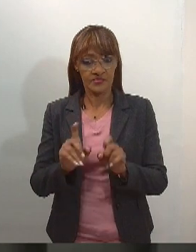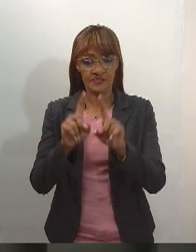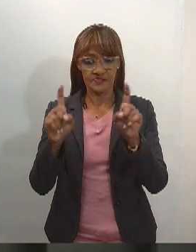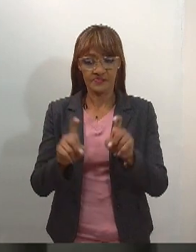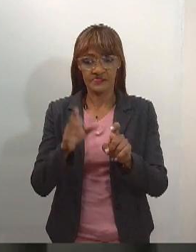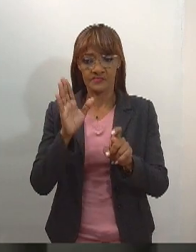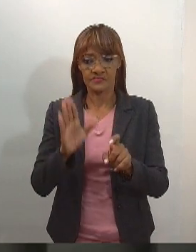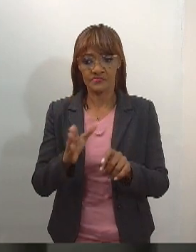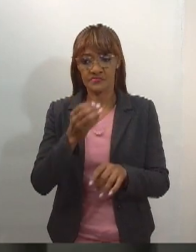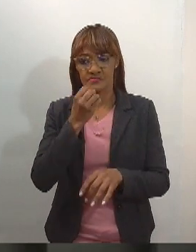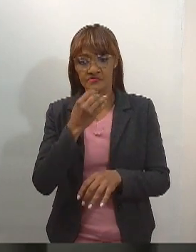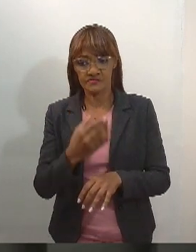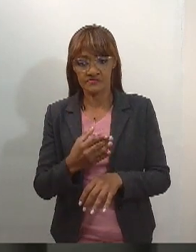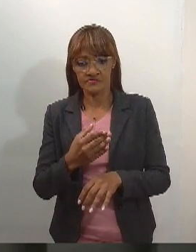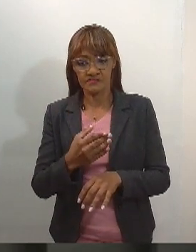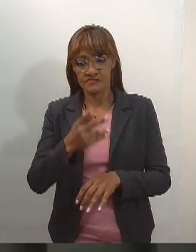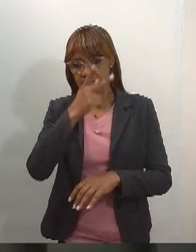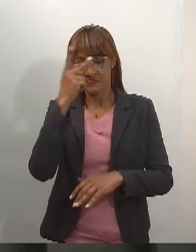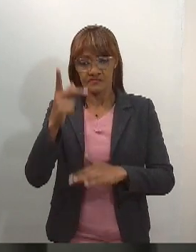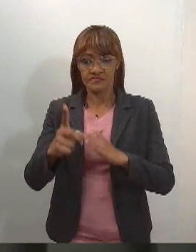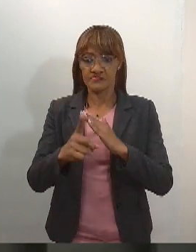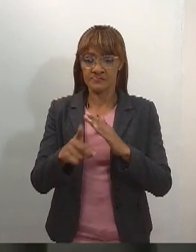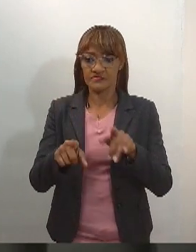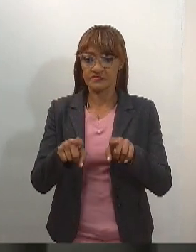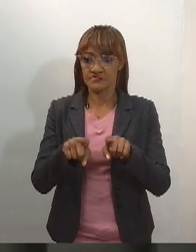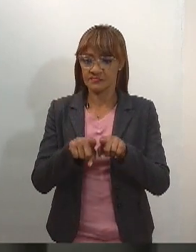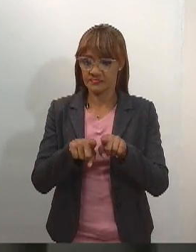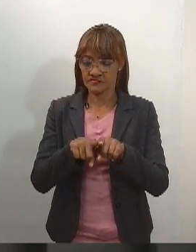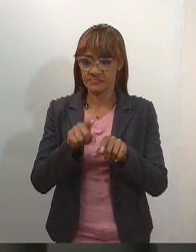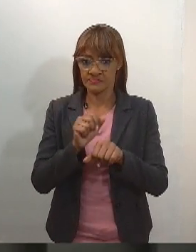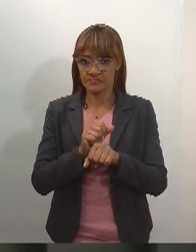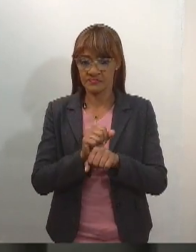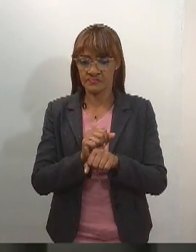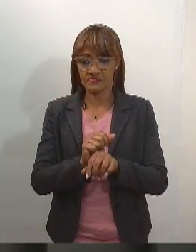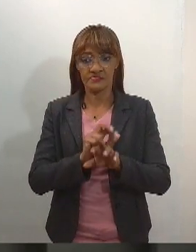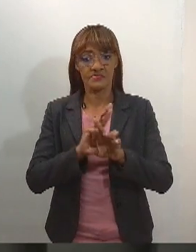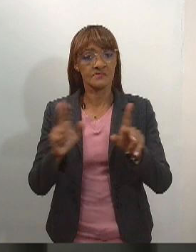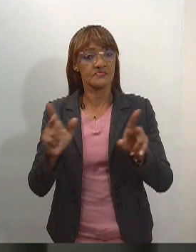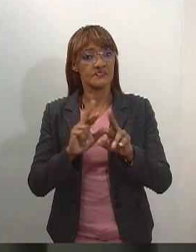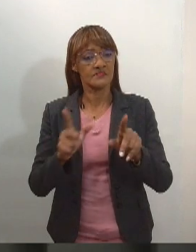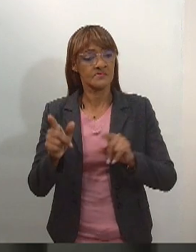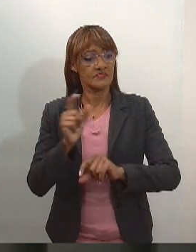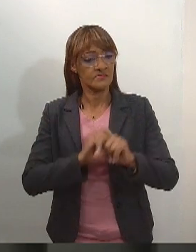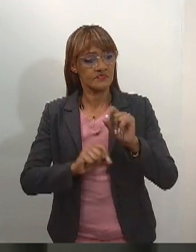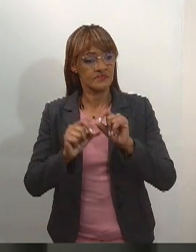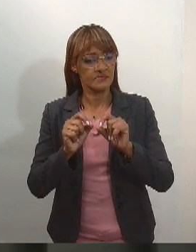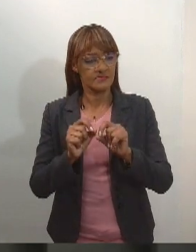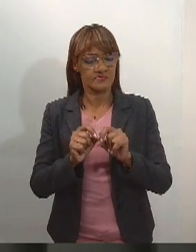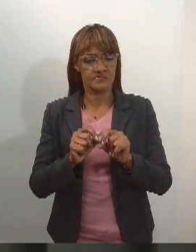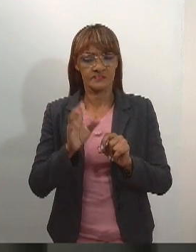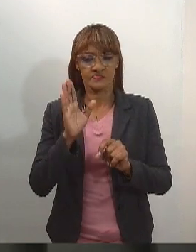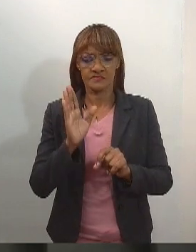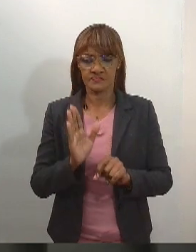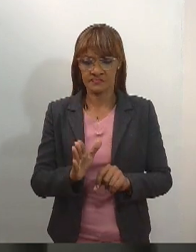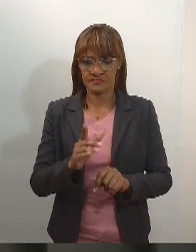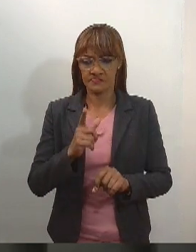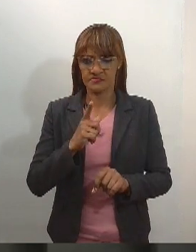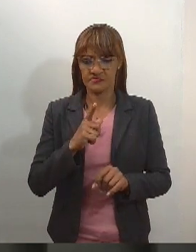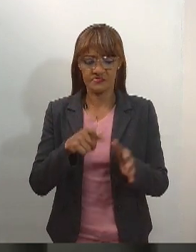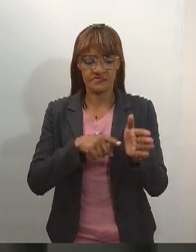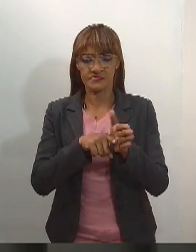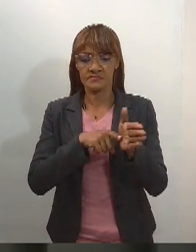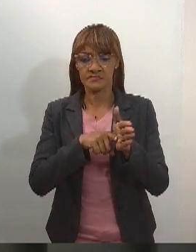para os pacientes. O grande diferencial é a celeridade no resultado dos exames, o que pode